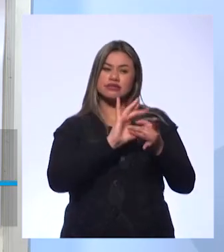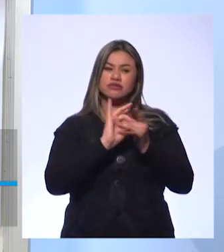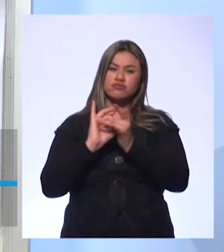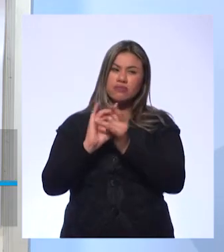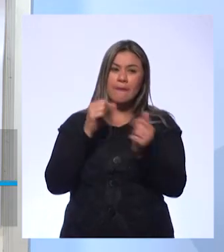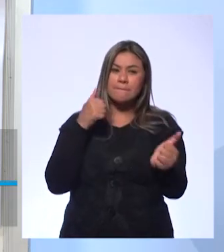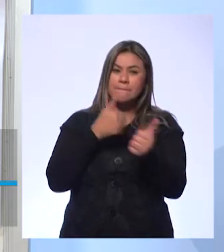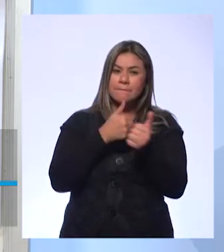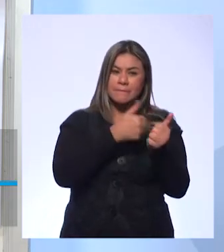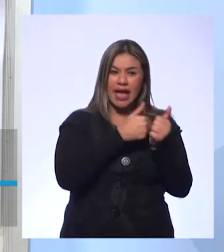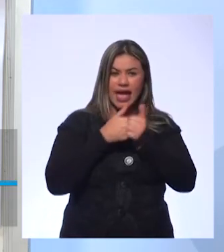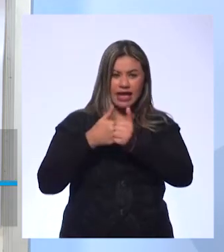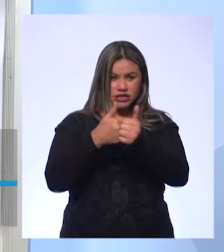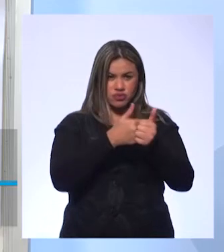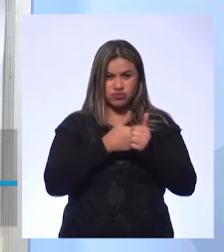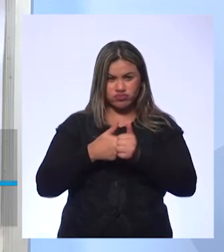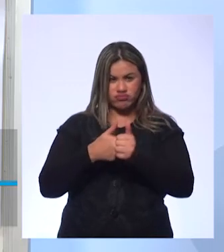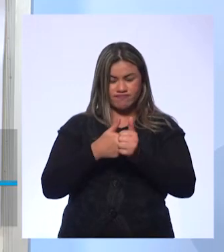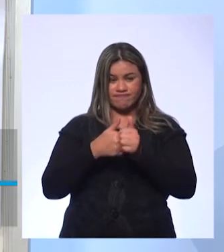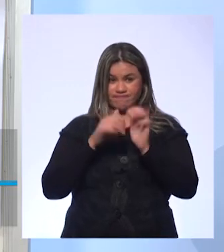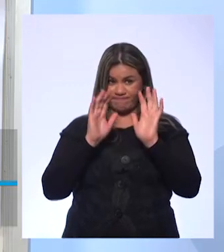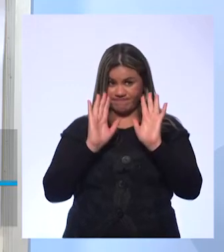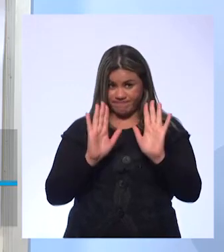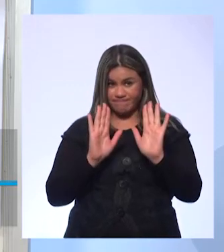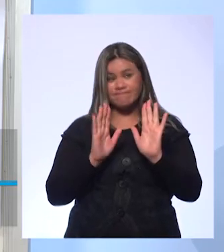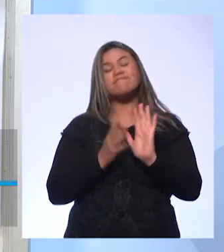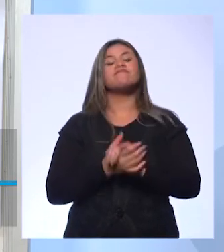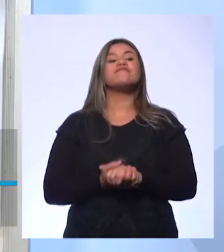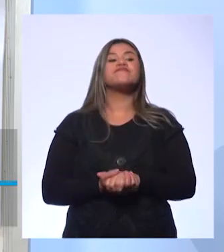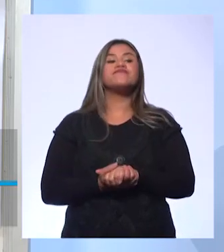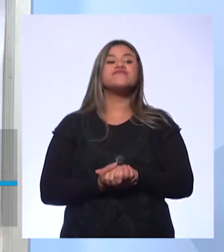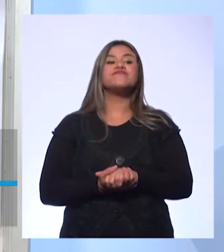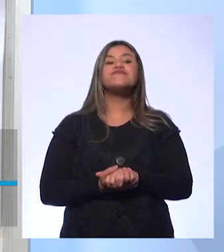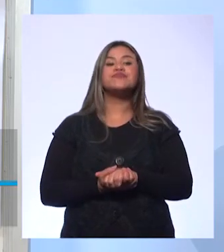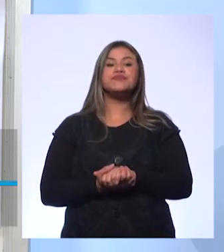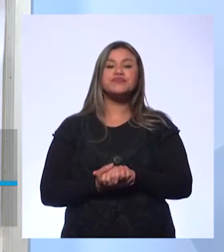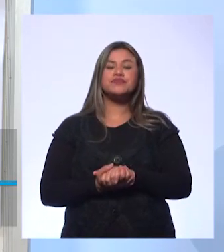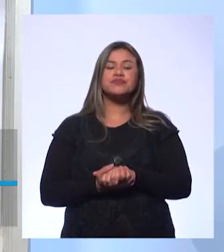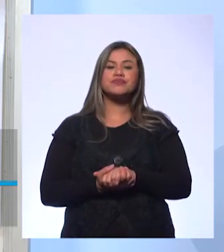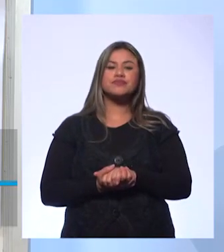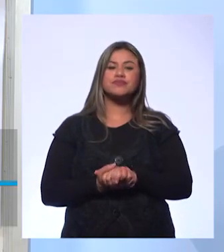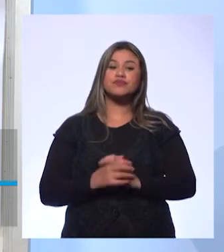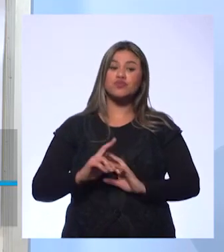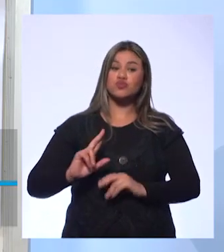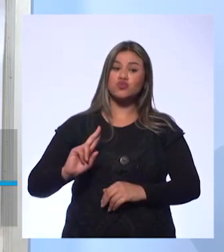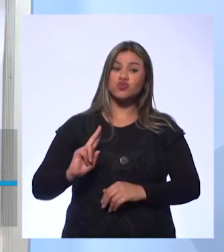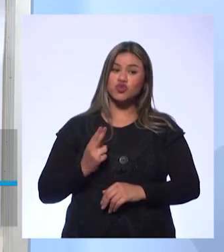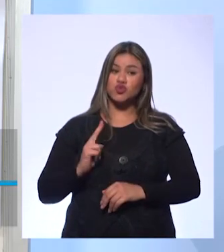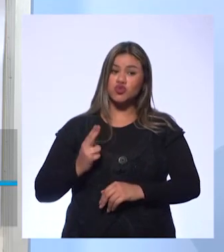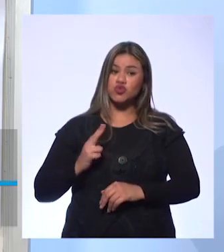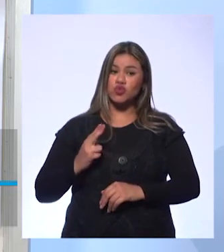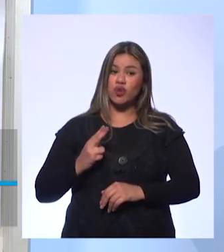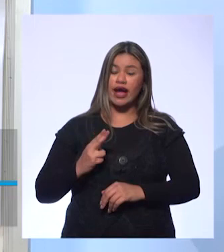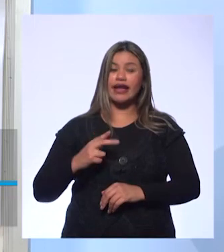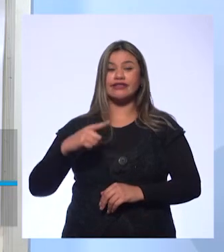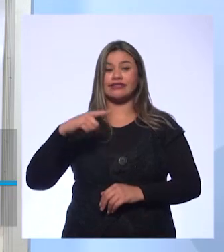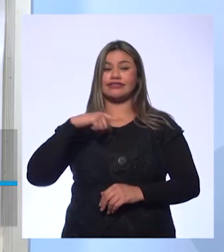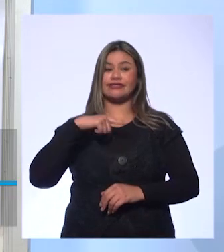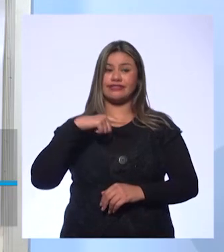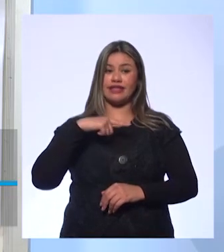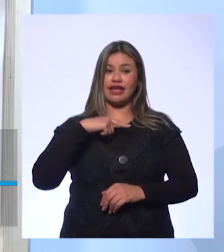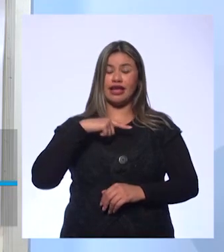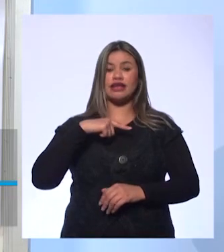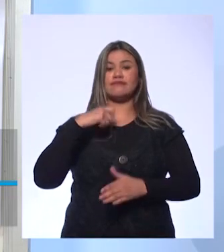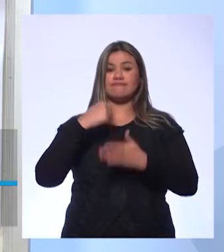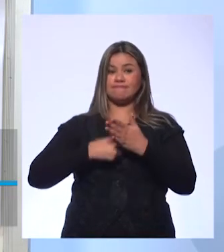estão geográfico geograficamente muito próximos o para o Uruguai ele está enfrentando aí